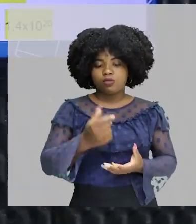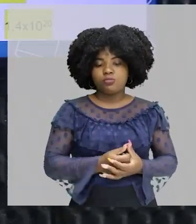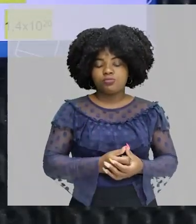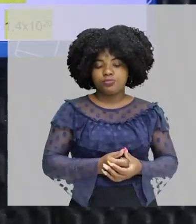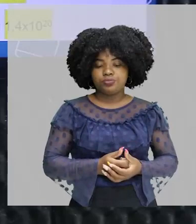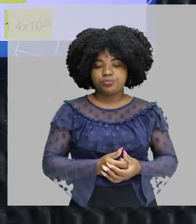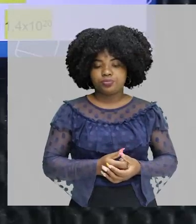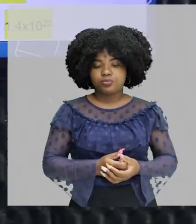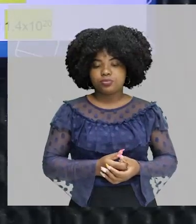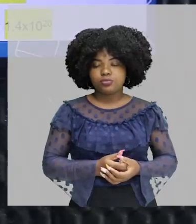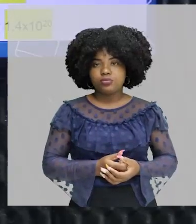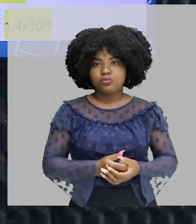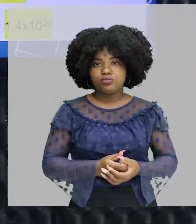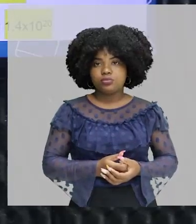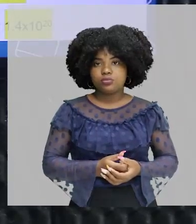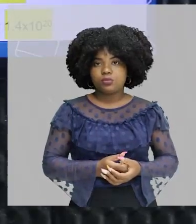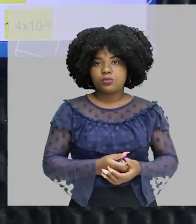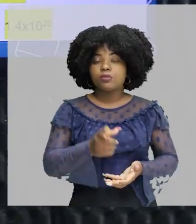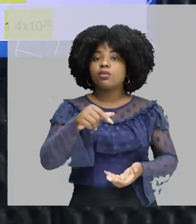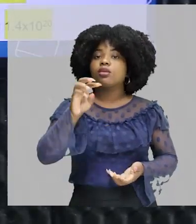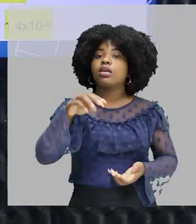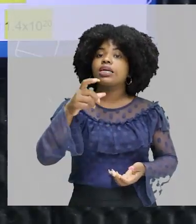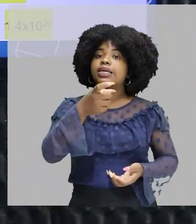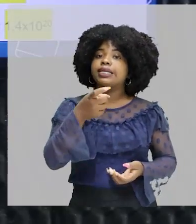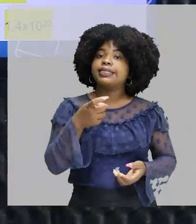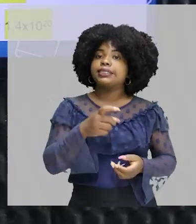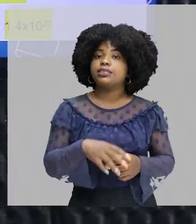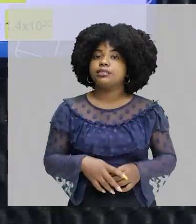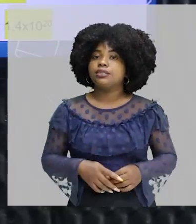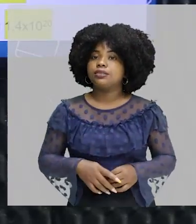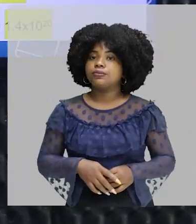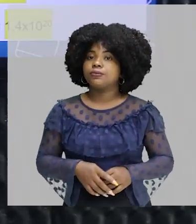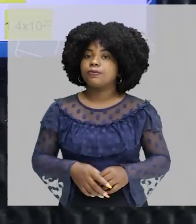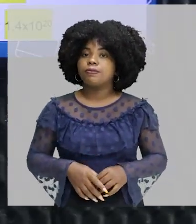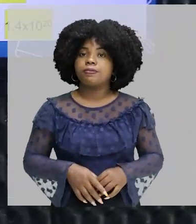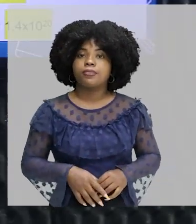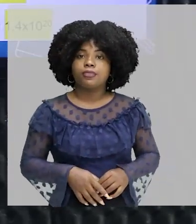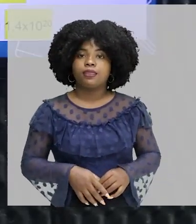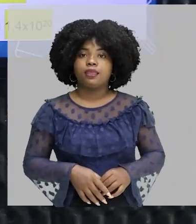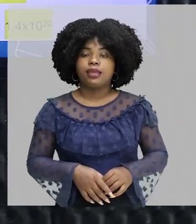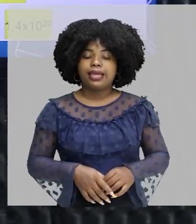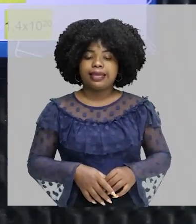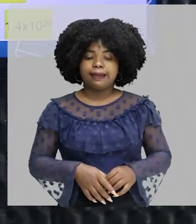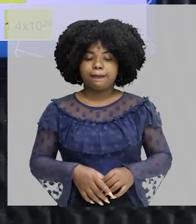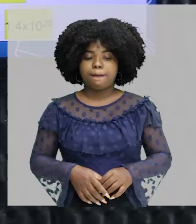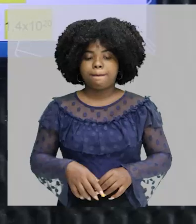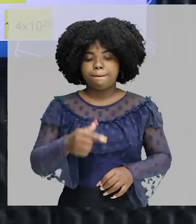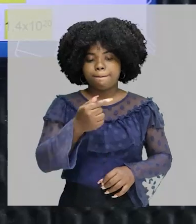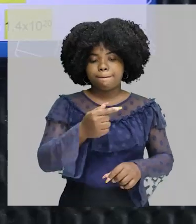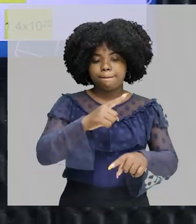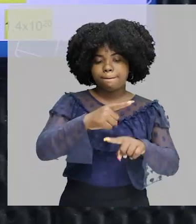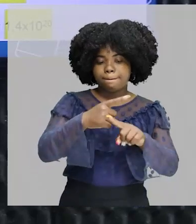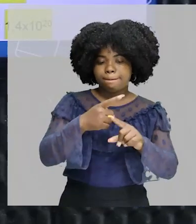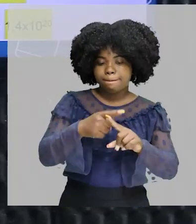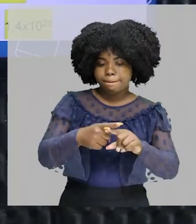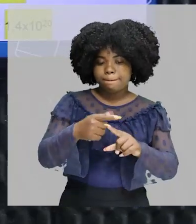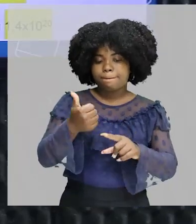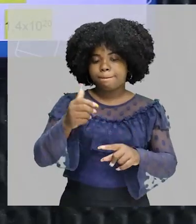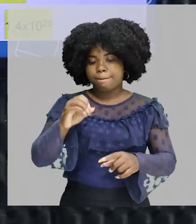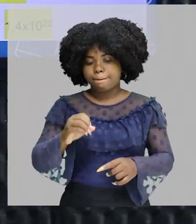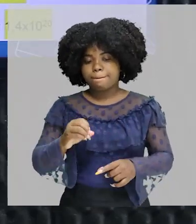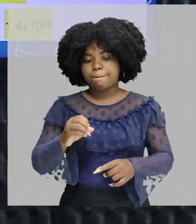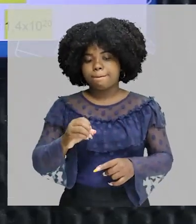Meios pelo extremo. Quem vai ser x? Já isolando. Vai ser 7 vezes 10 elevado a